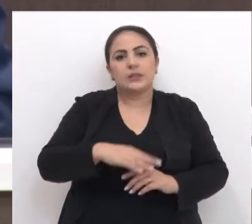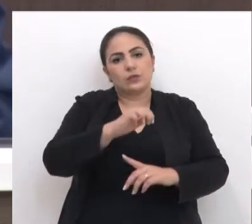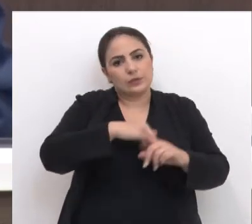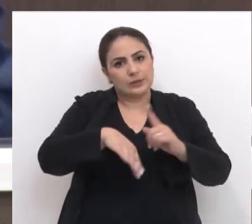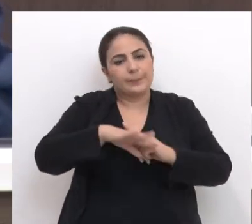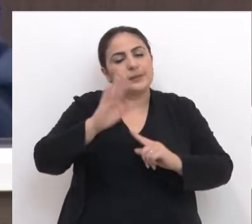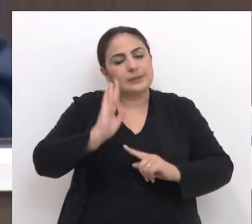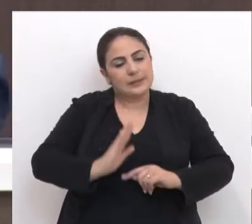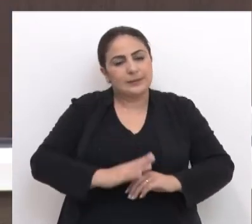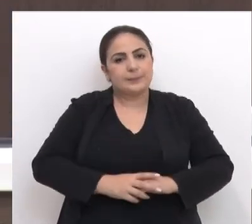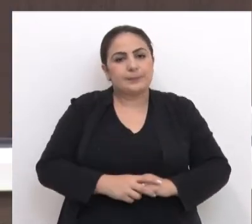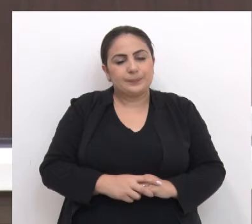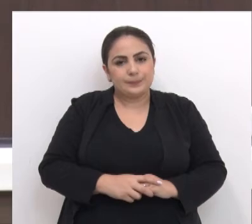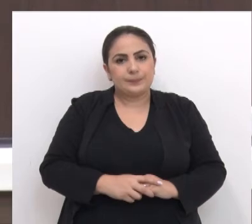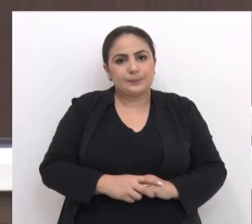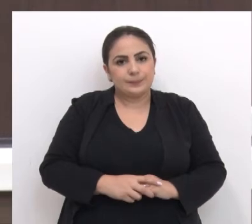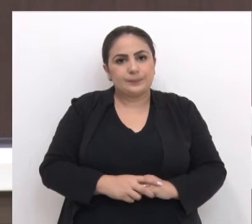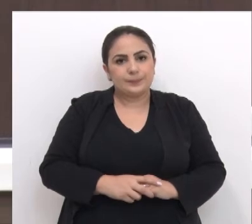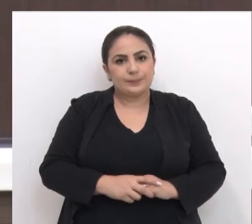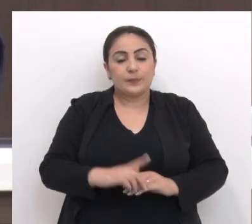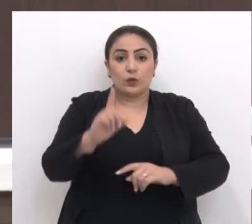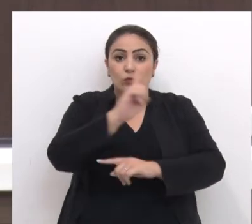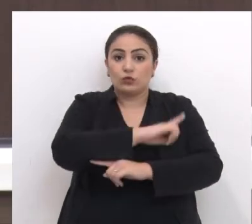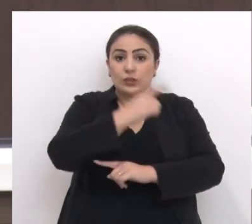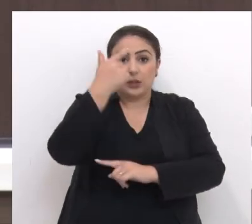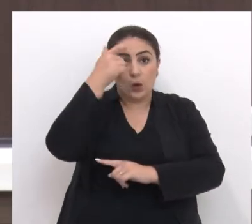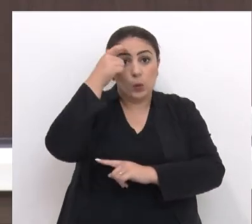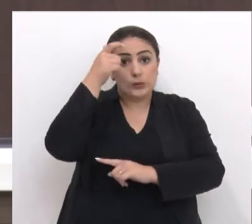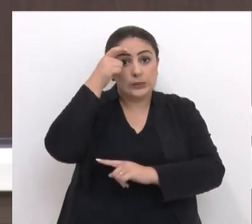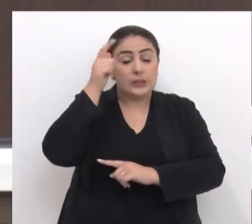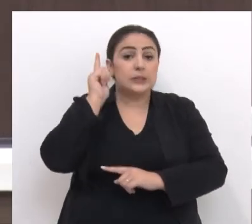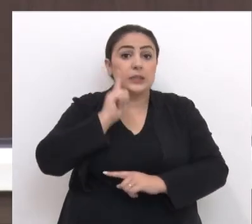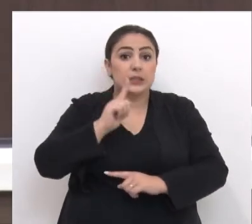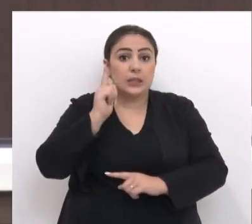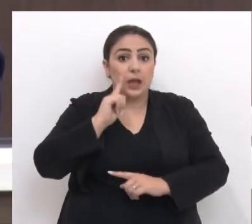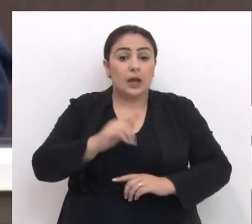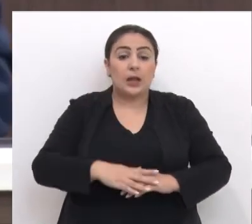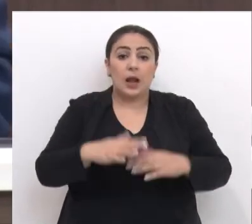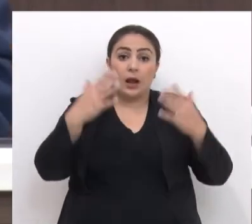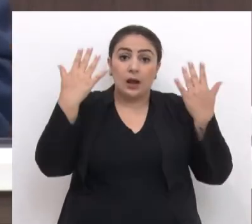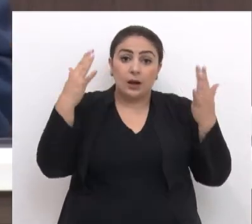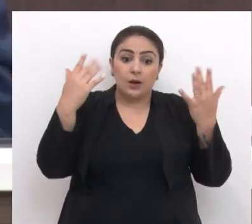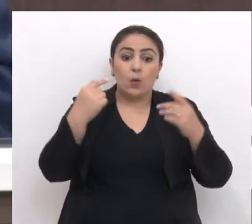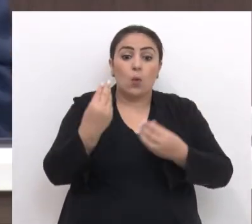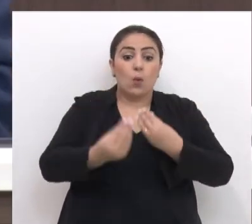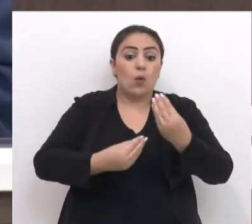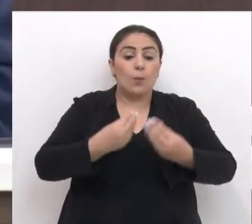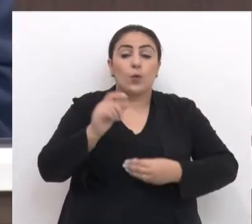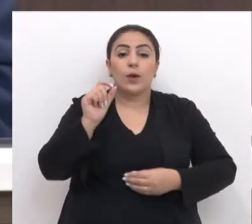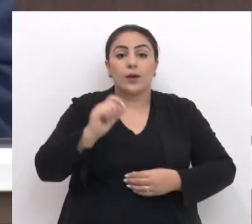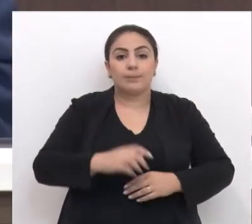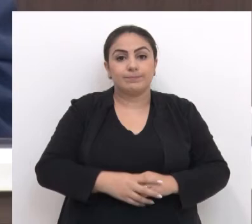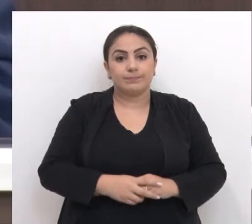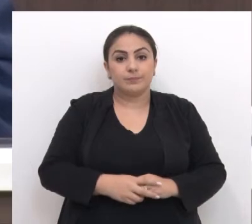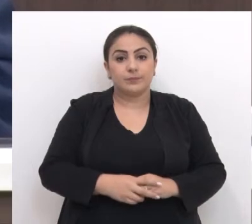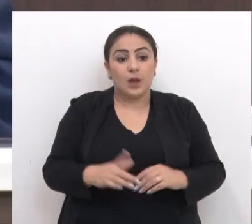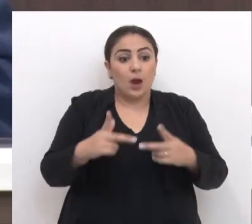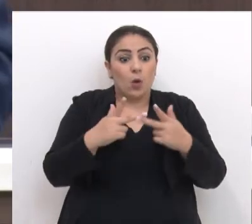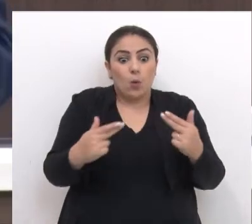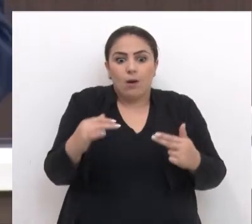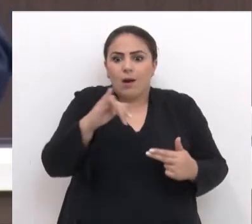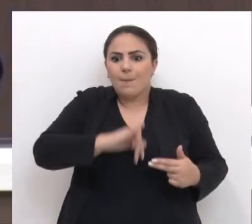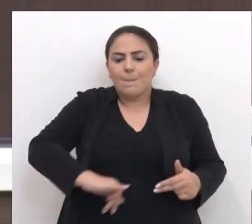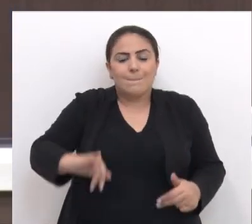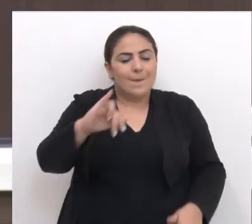na sociedade brasileira. E o Dia da Consciência Negra ele deve ser saudado como